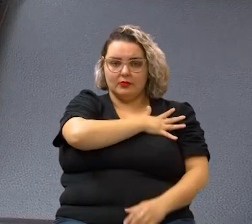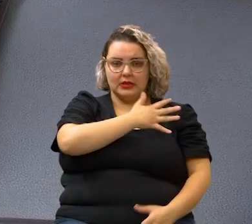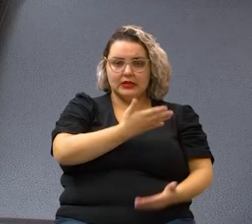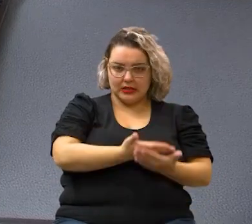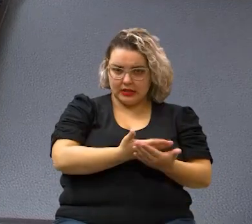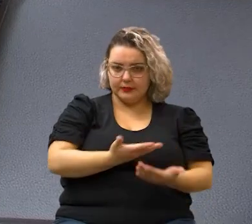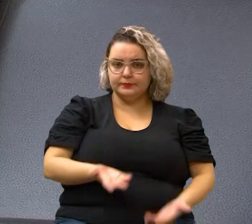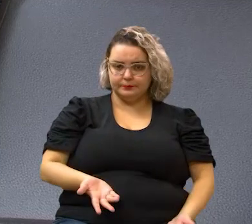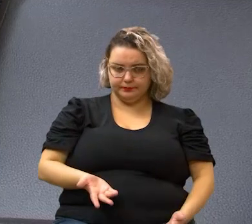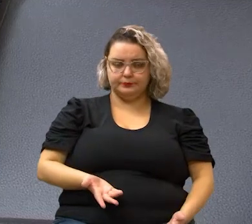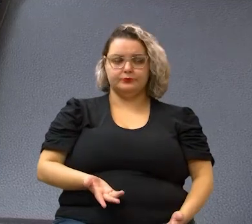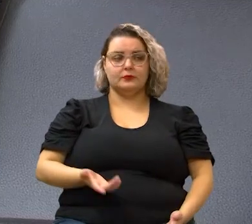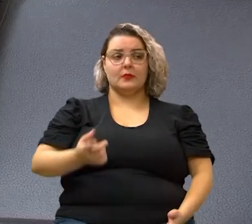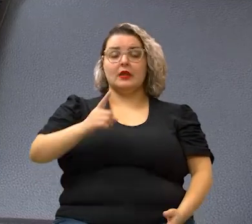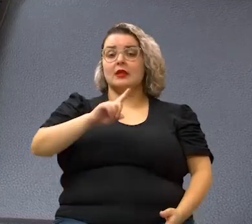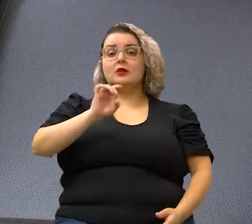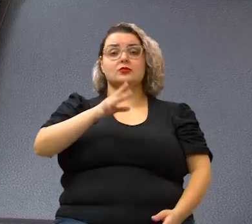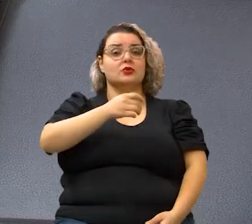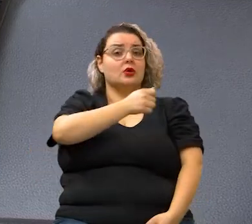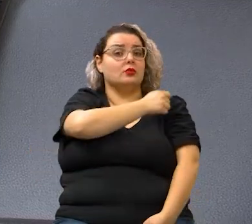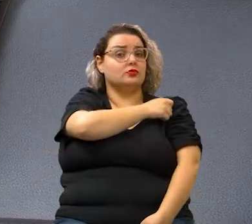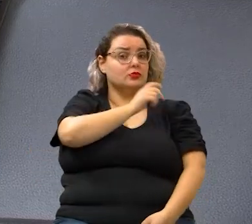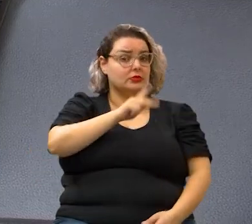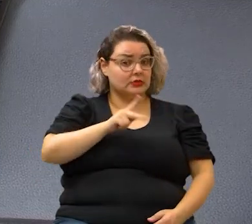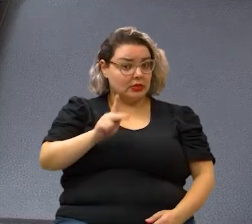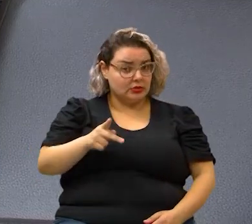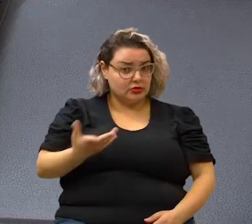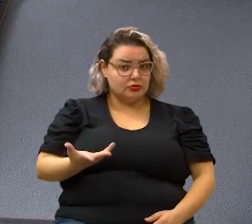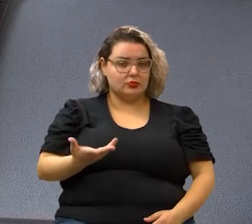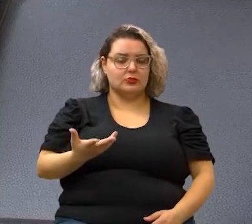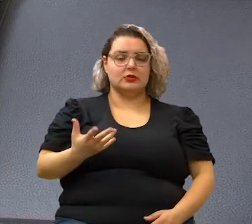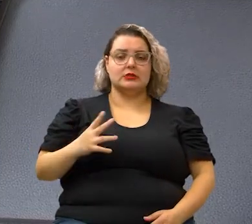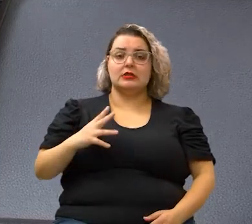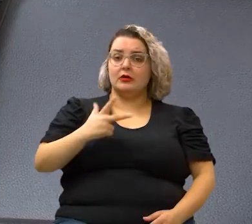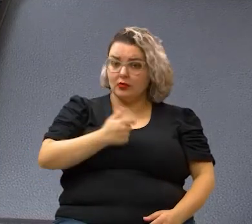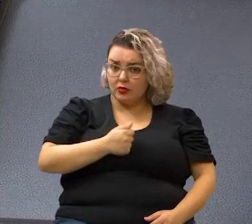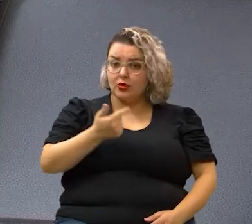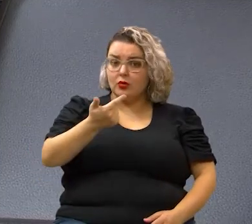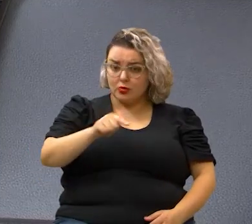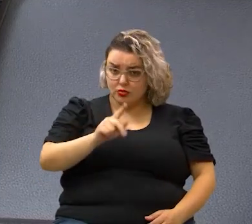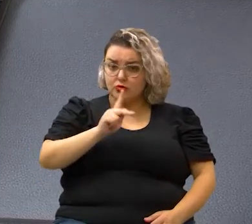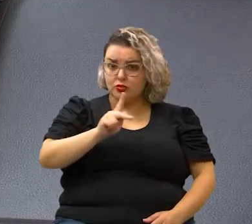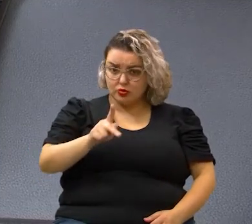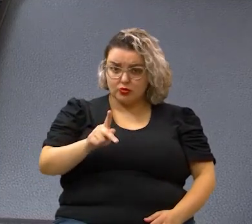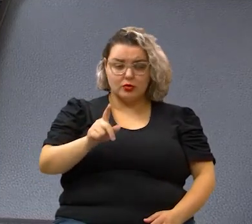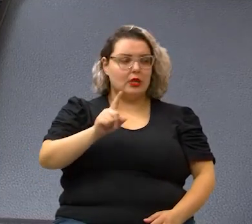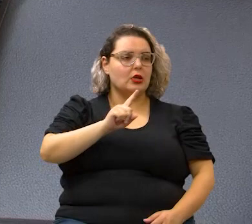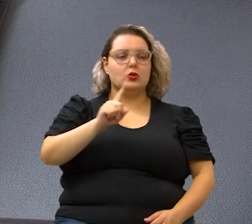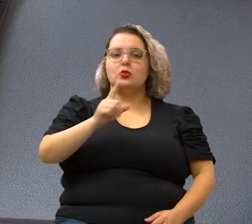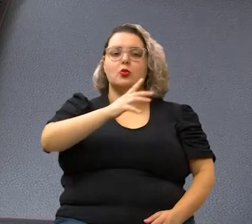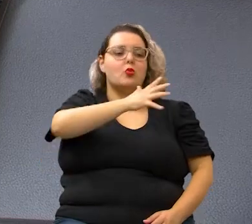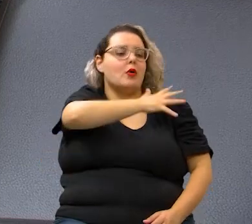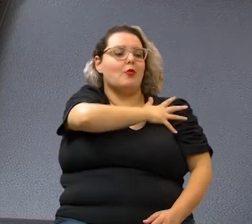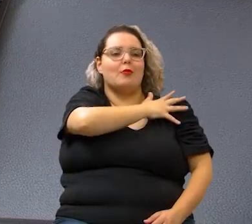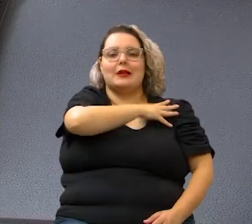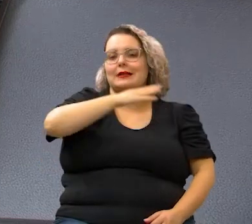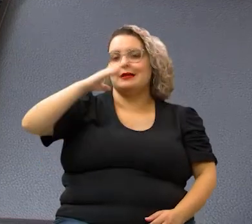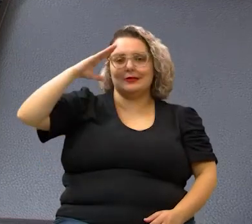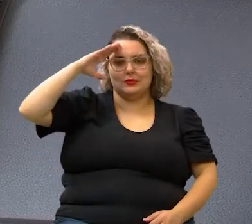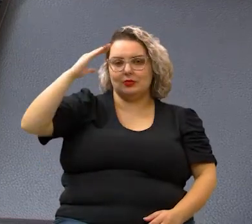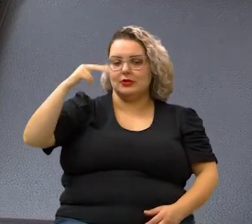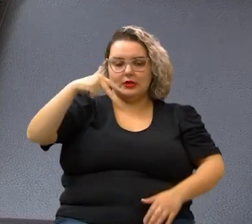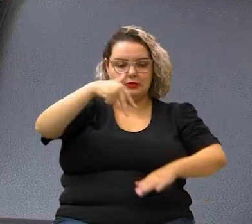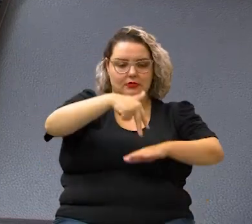cívico-militar, ela vem resgatar não só a autoridade do professor, né, que continua sendo o professor, não é a